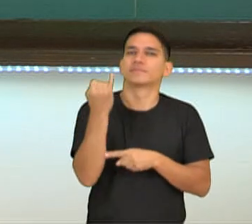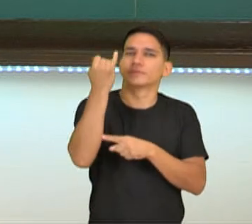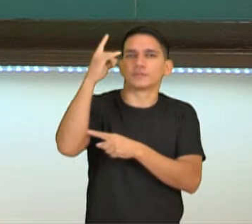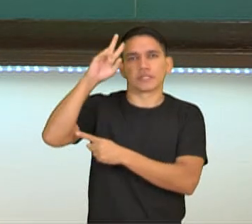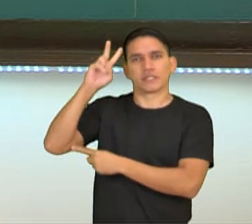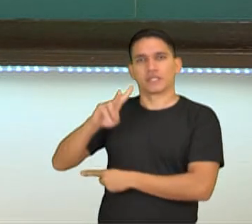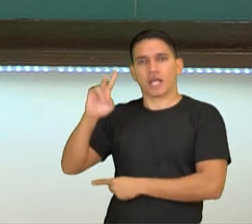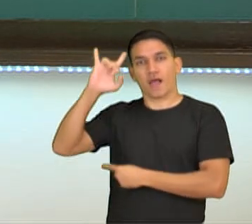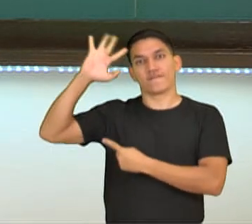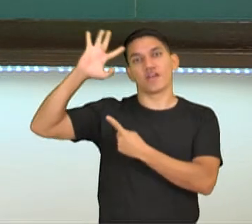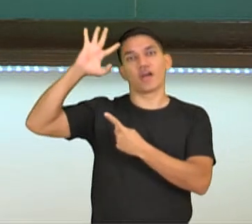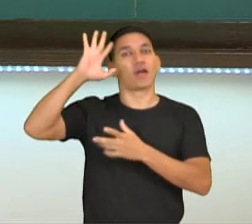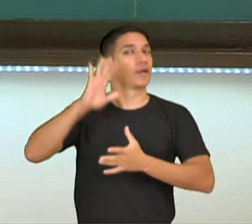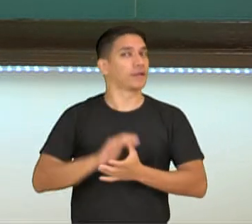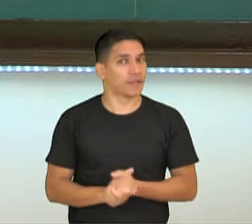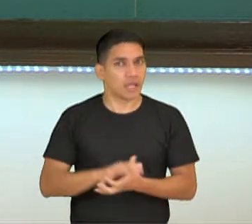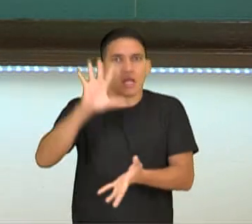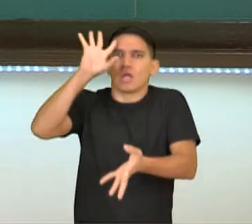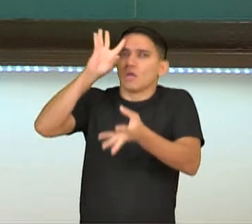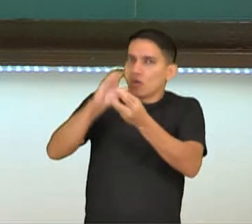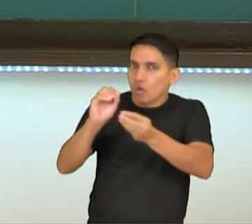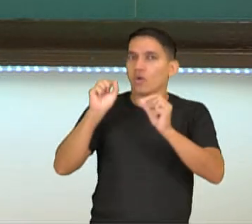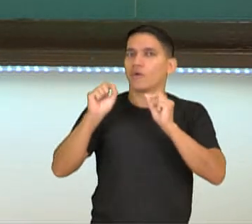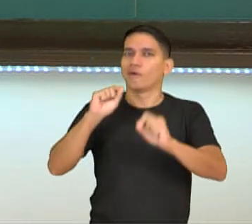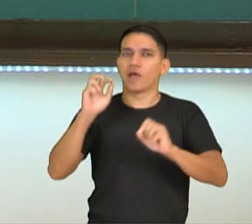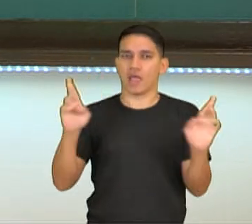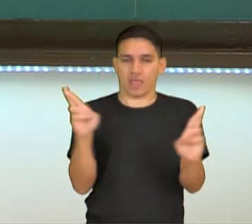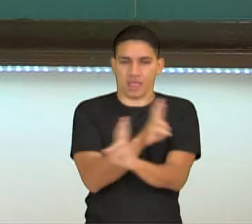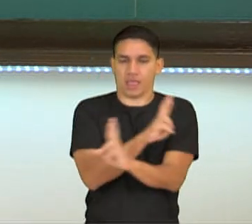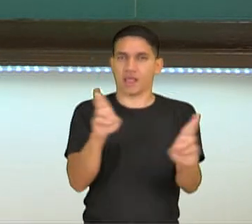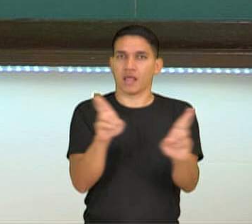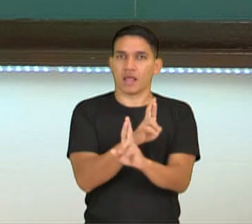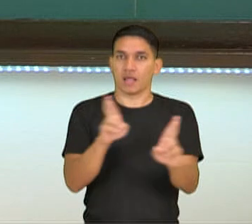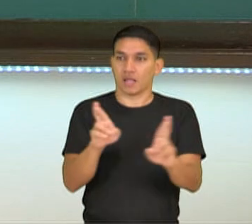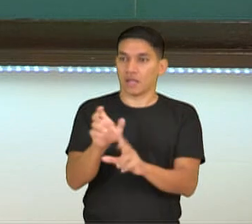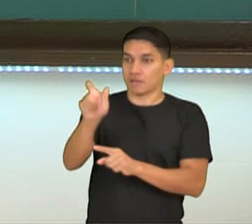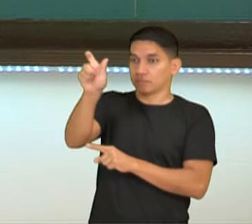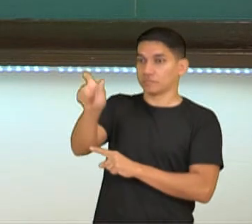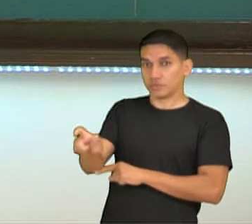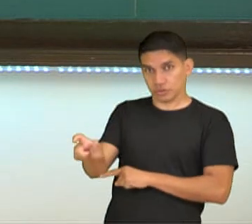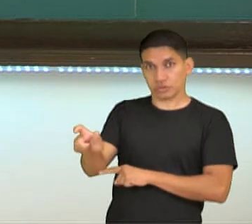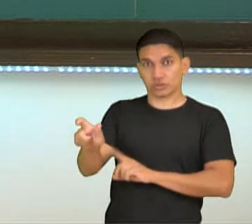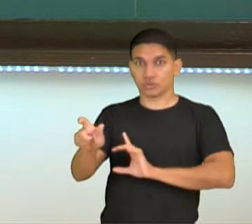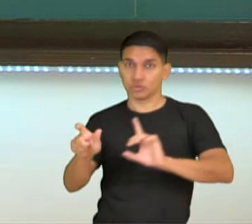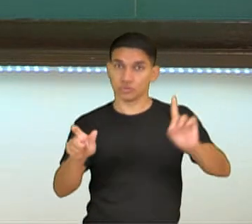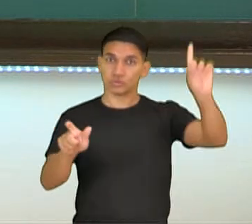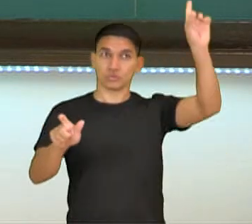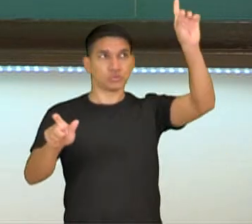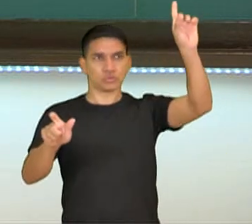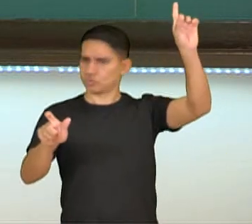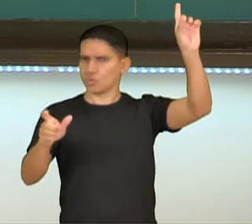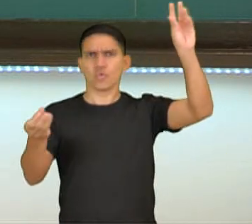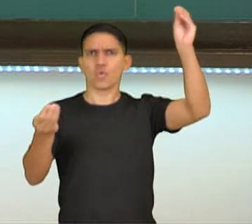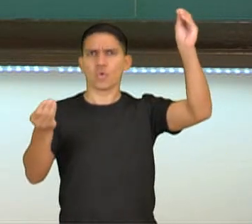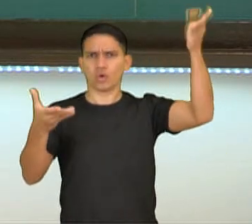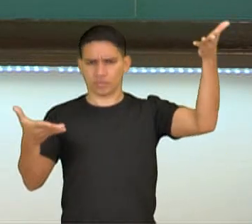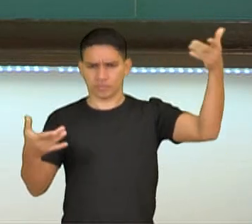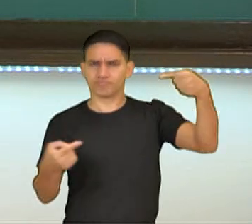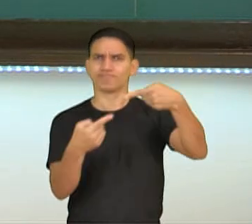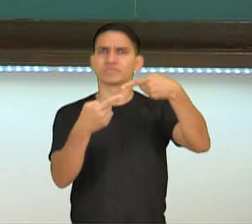história da filosofia compreender essa relação entre o ser humano e o divino, entre